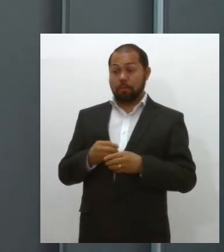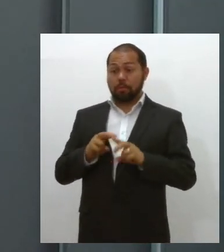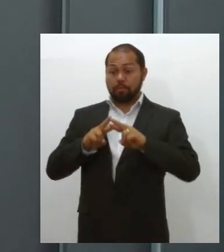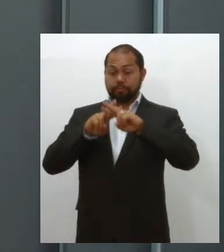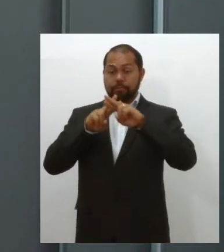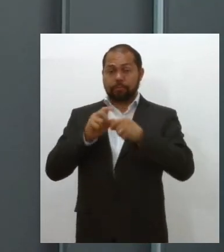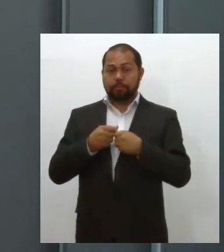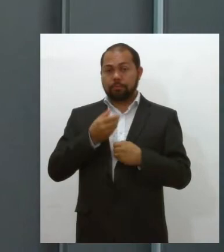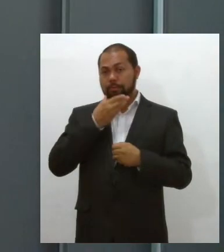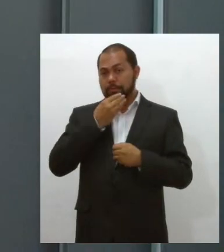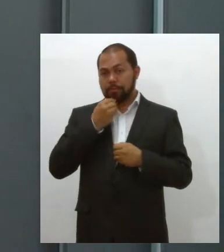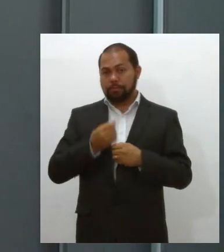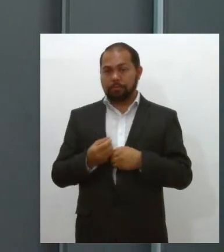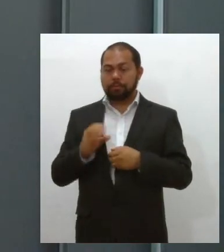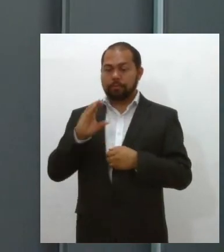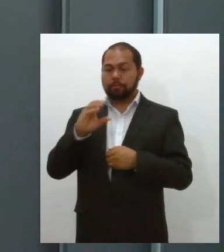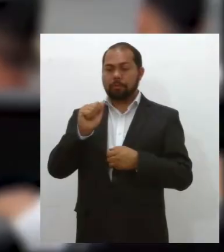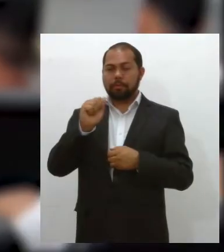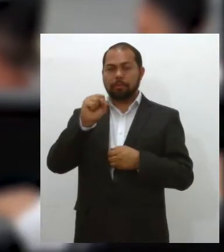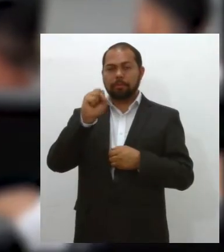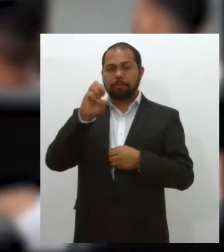Masculina, o CASEM. Acompanhe.